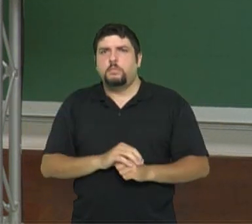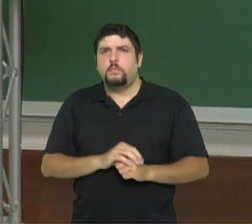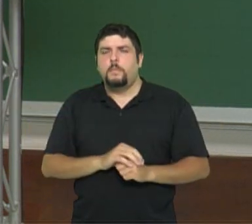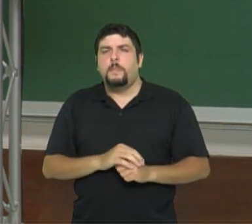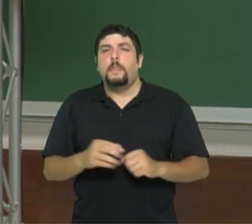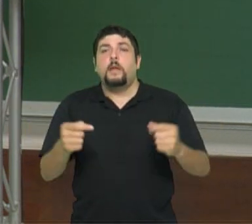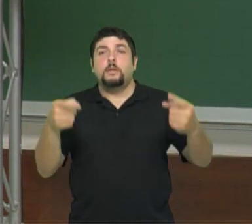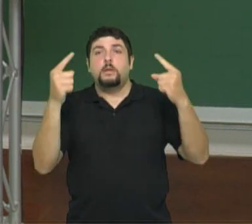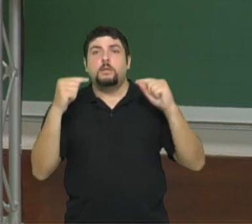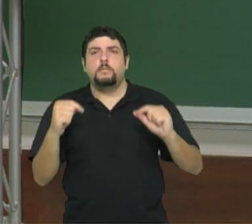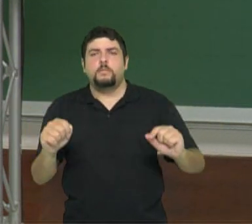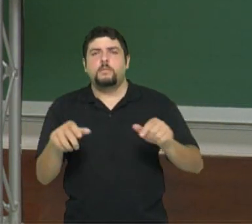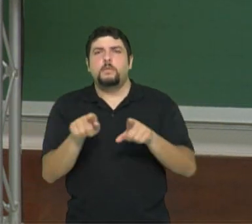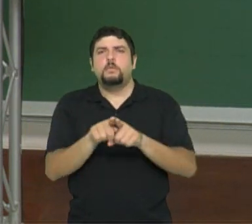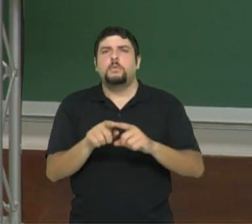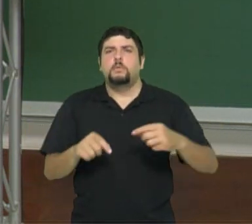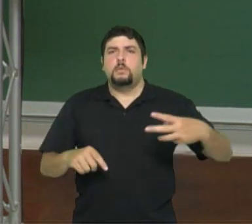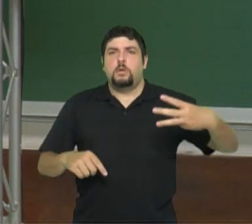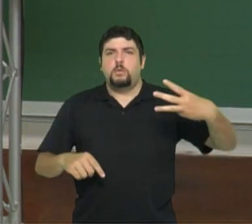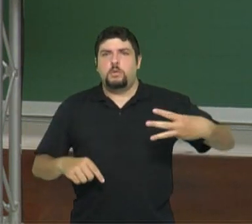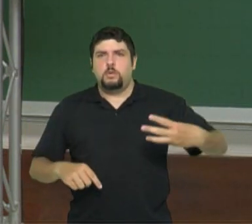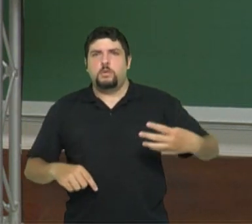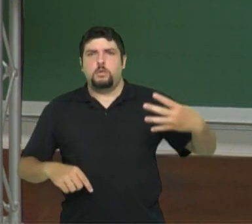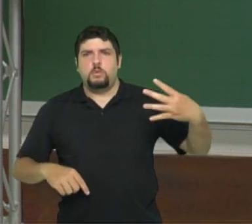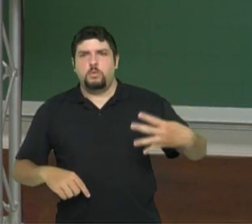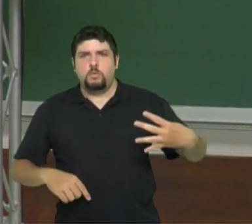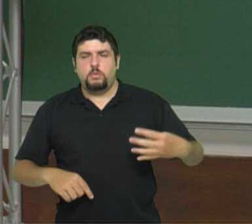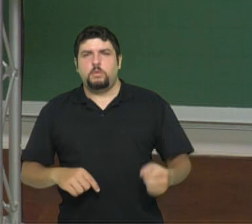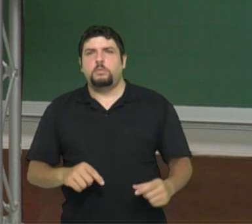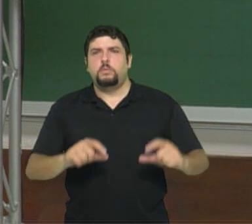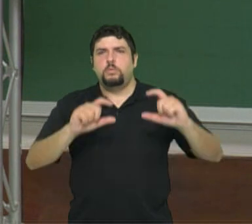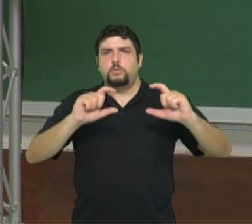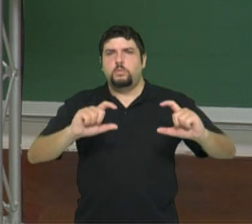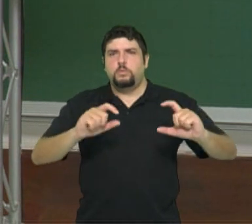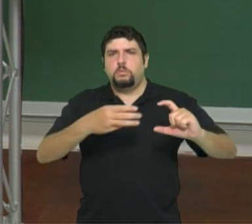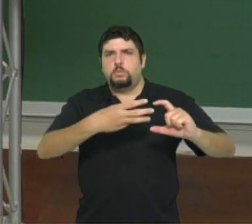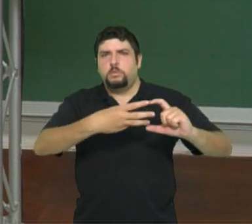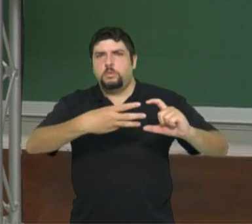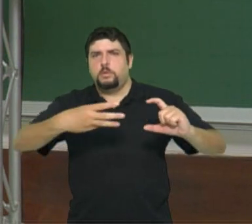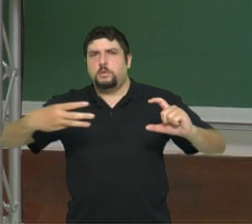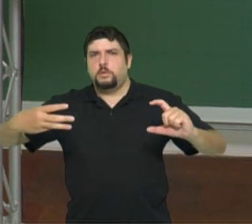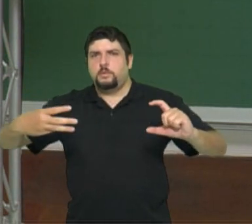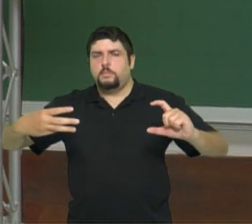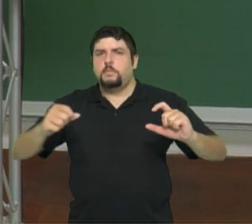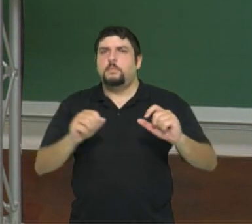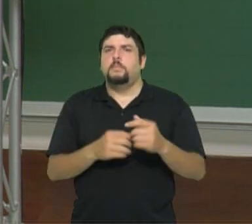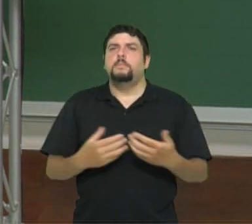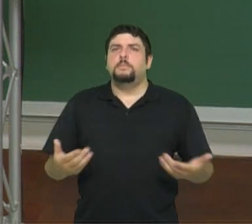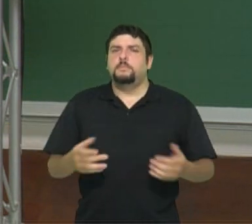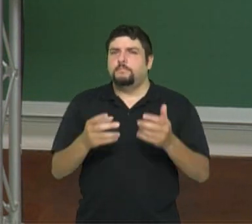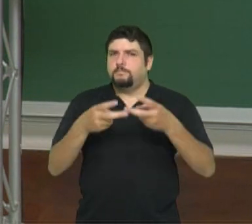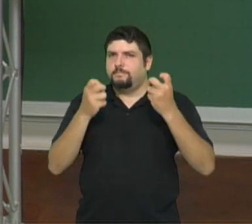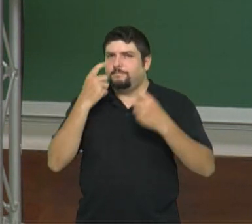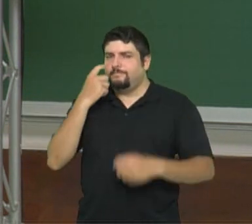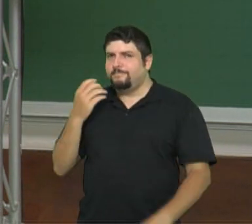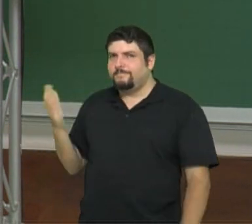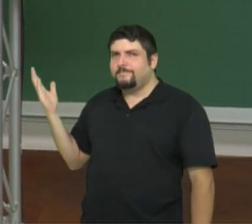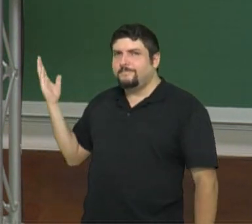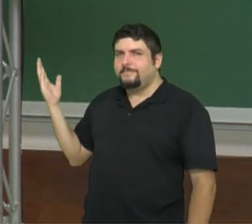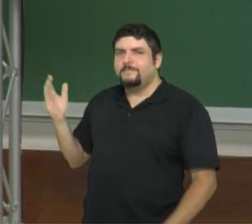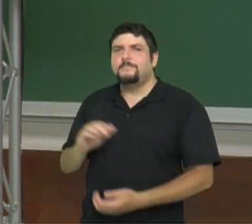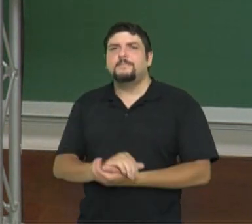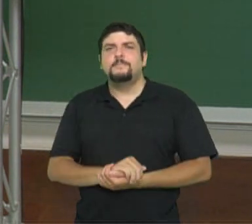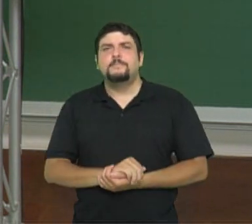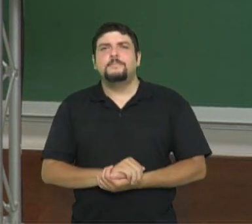quartetos. E temos 2 estrofes de 3 versos. Estão vendo aqui? Que são os